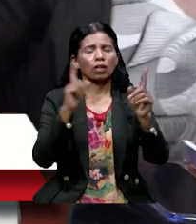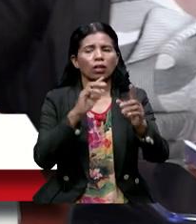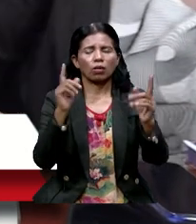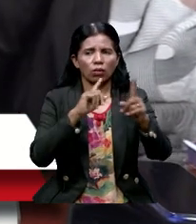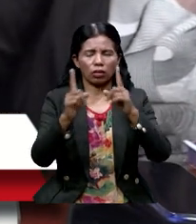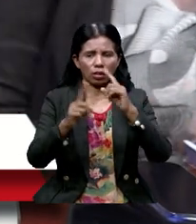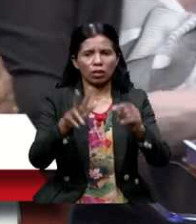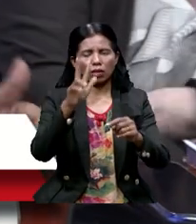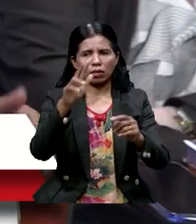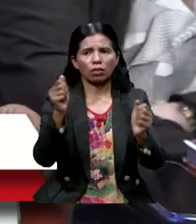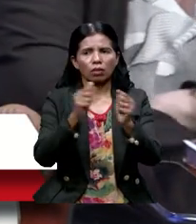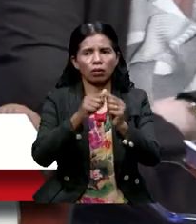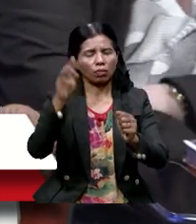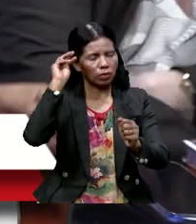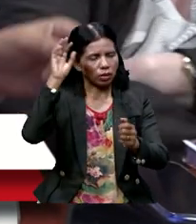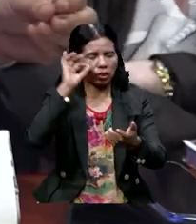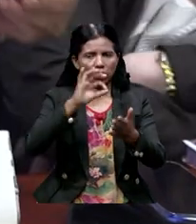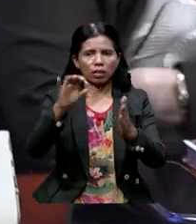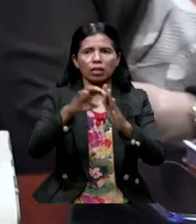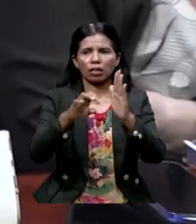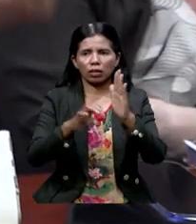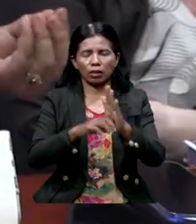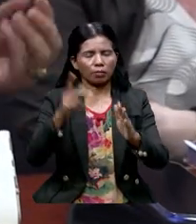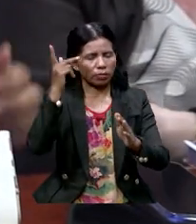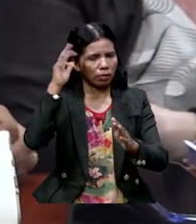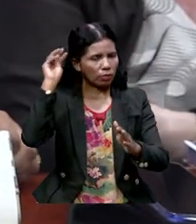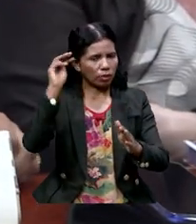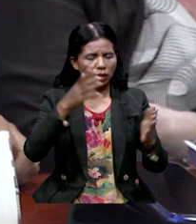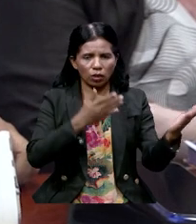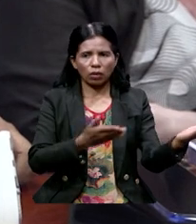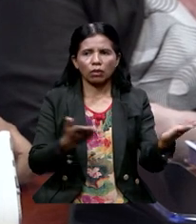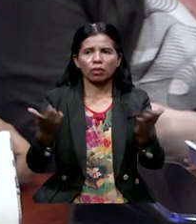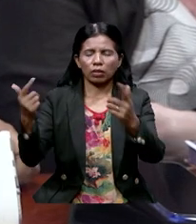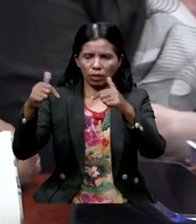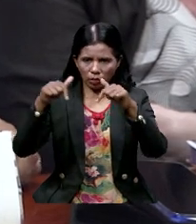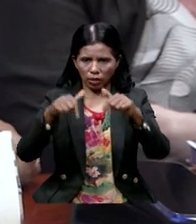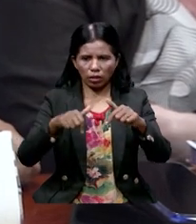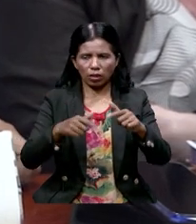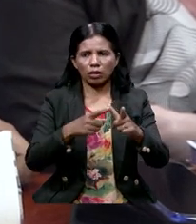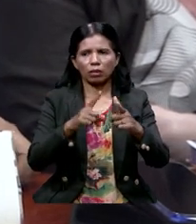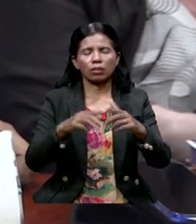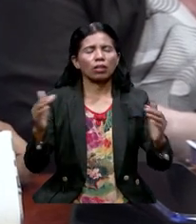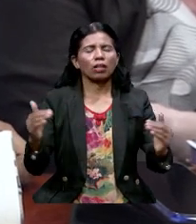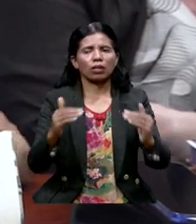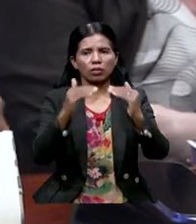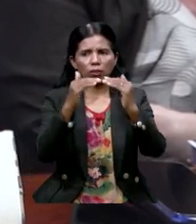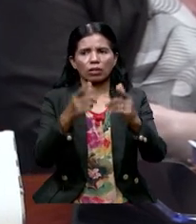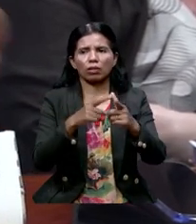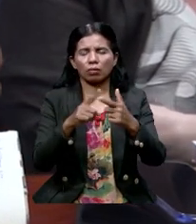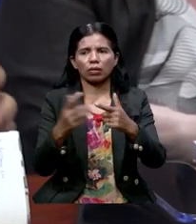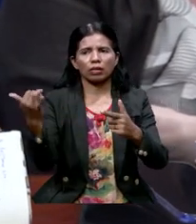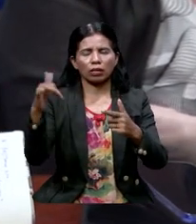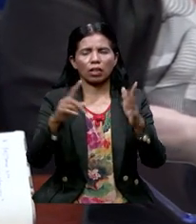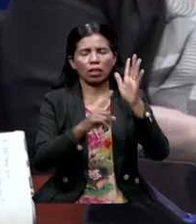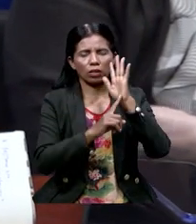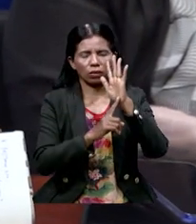tolo sela sala ho ministro secretário de estado primeiro ministro la ciclore sira mai e hané hori hasuru sira rahato